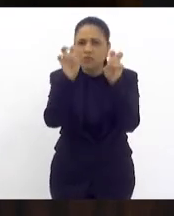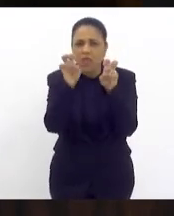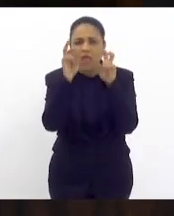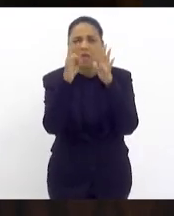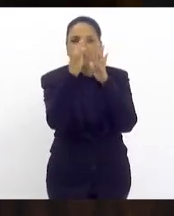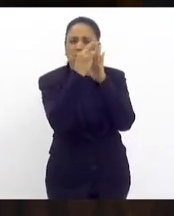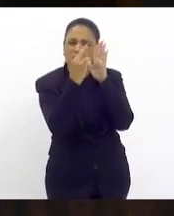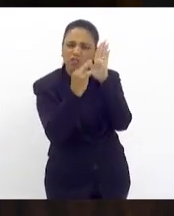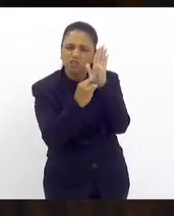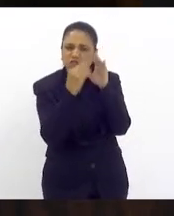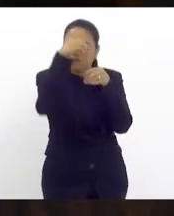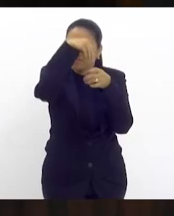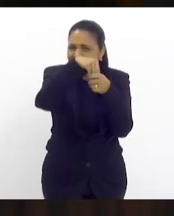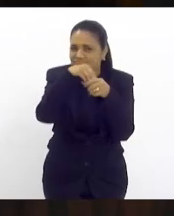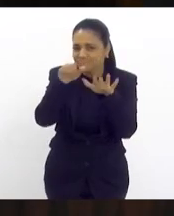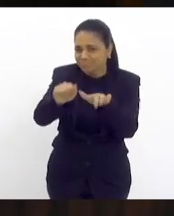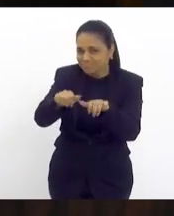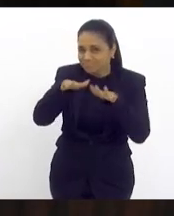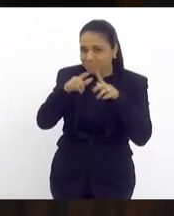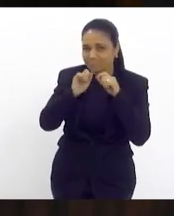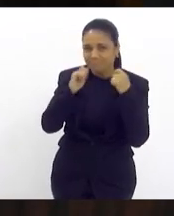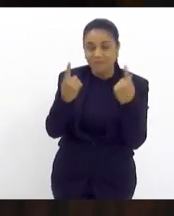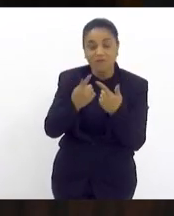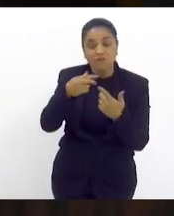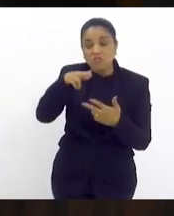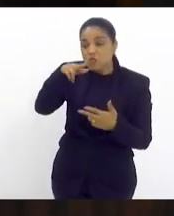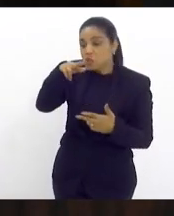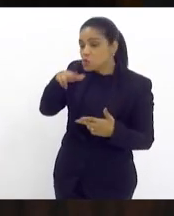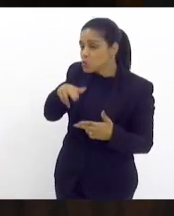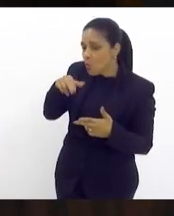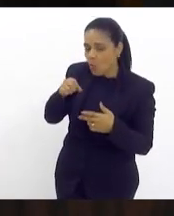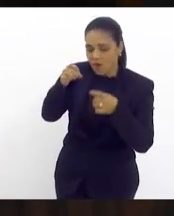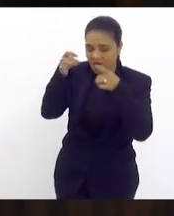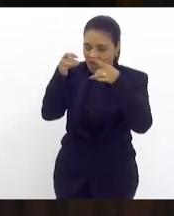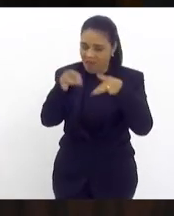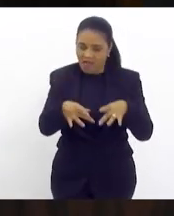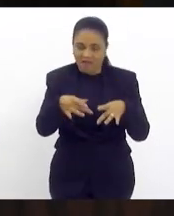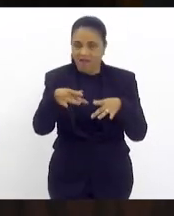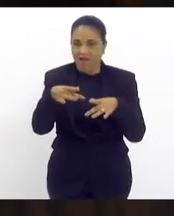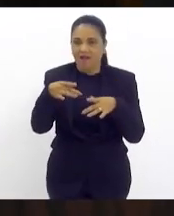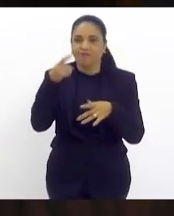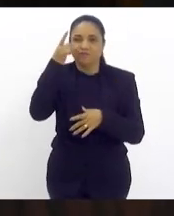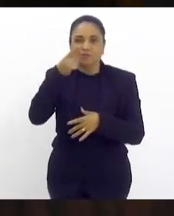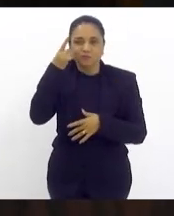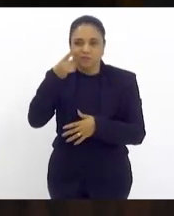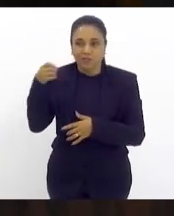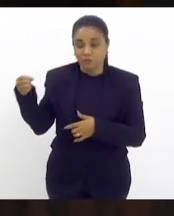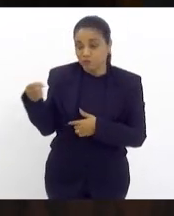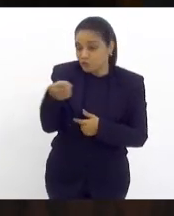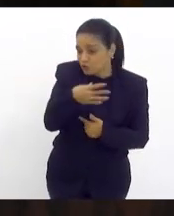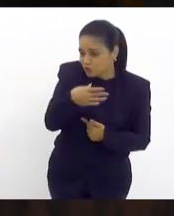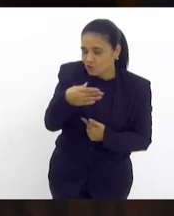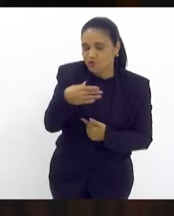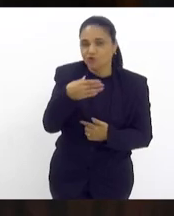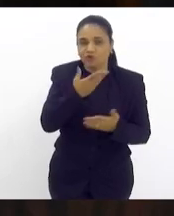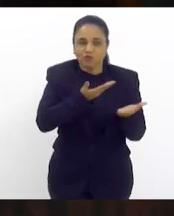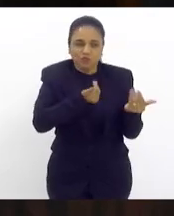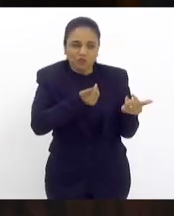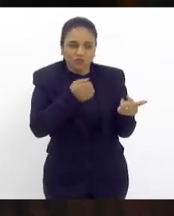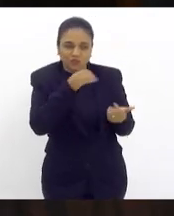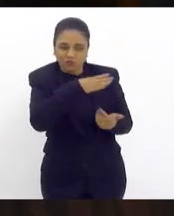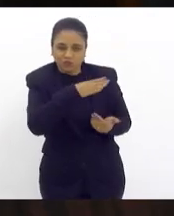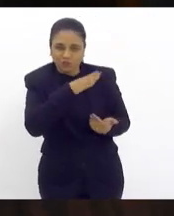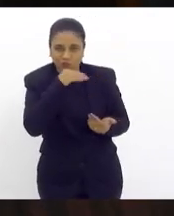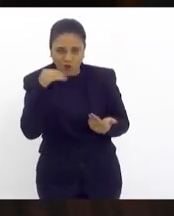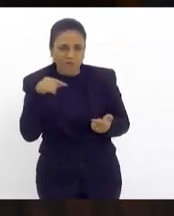regimento interno e o Senhor nunca vai deixar um jovem que pode ter idade para ser seu filho aqui ele pode ser filhos nosso né